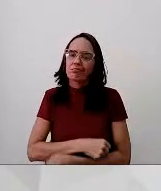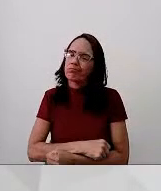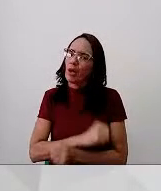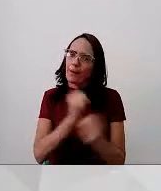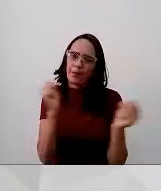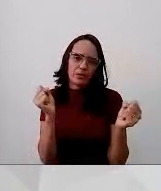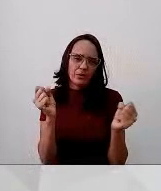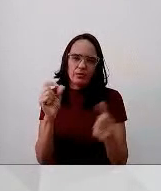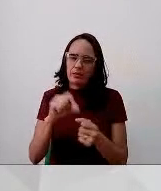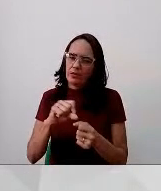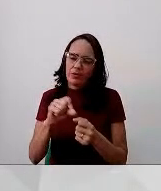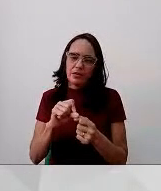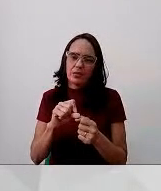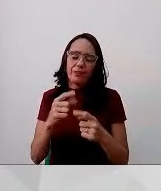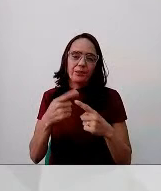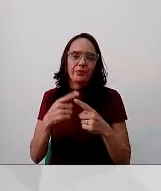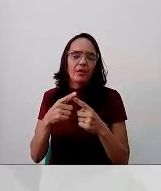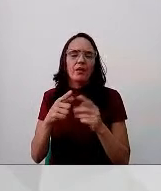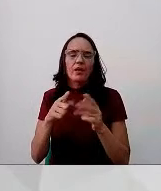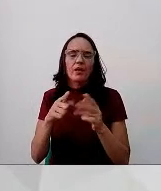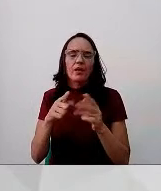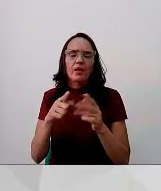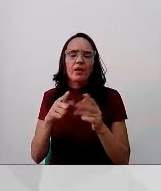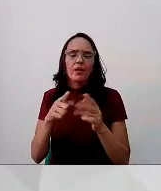mostrado matematicamente lá pelo